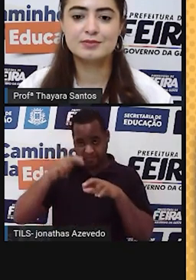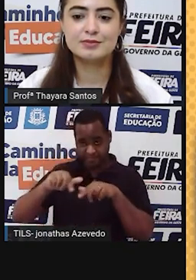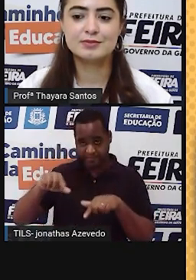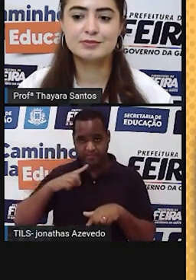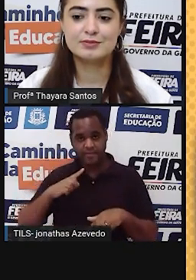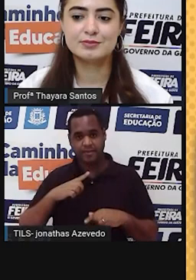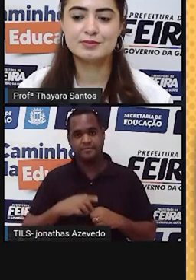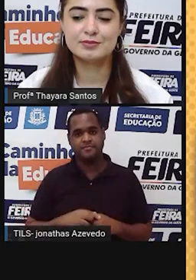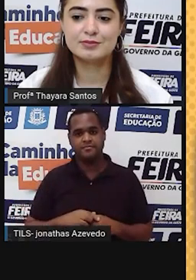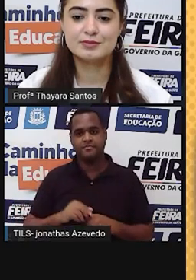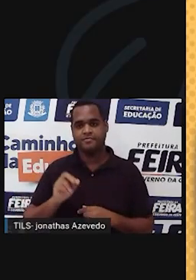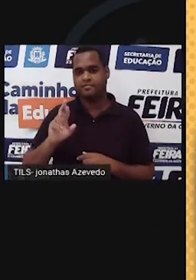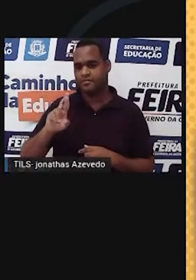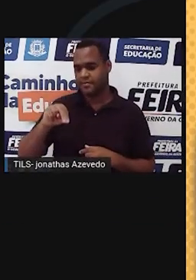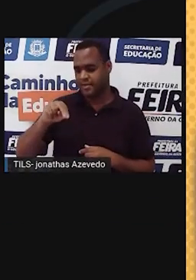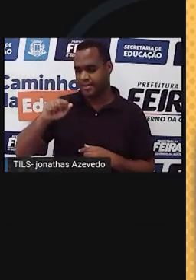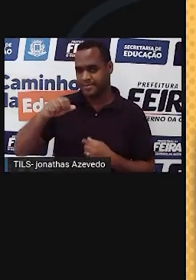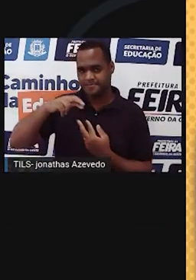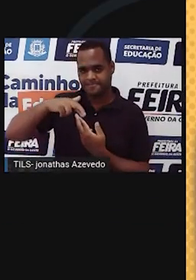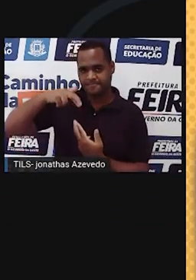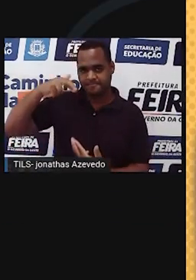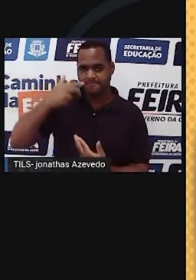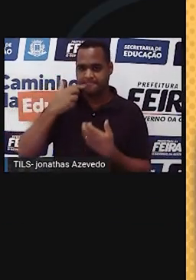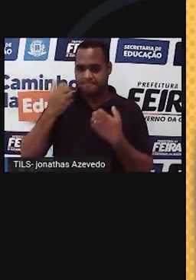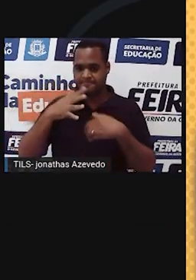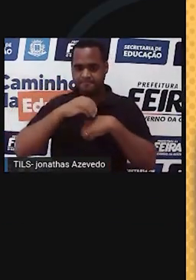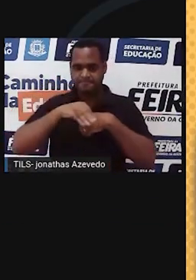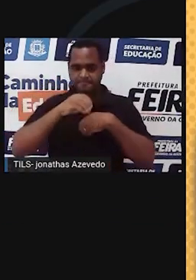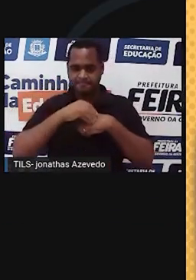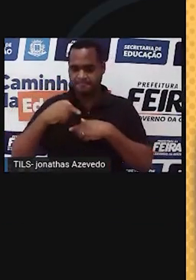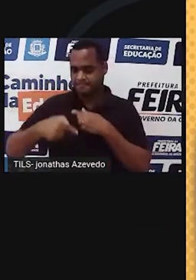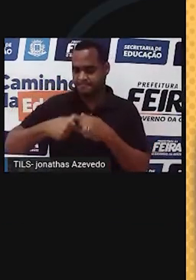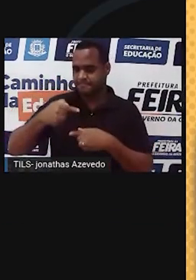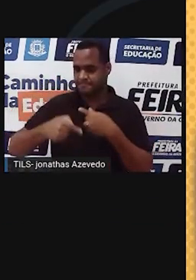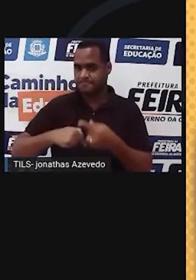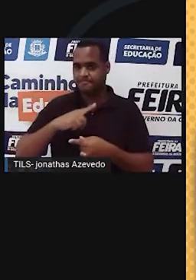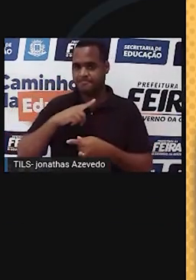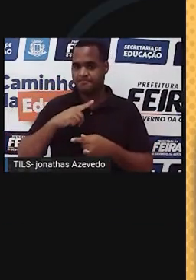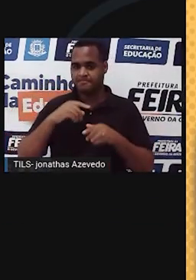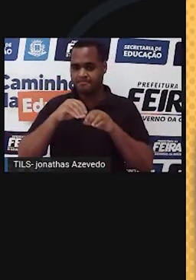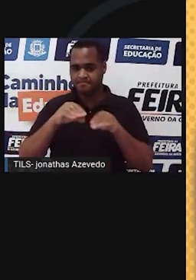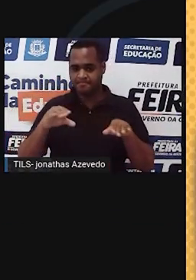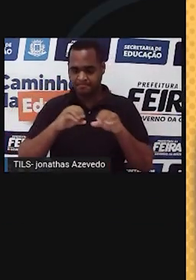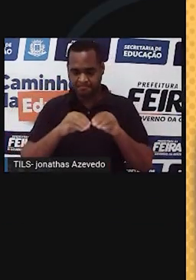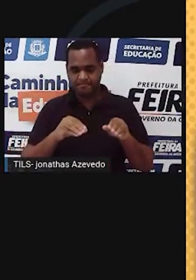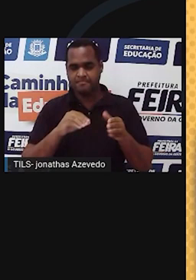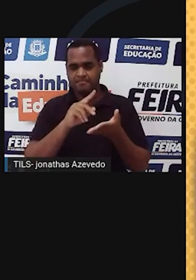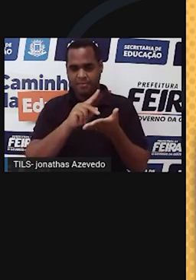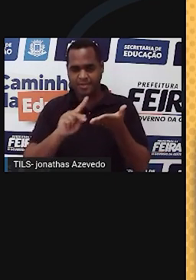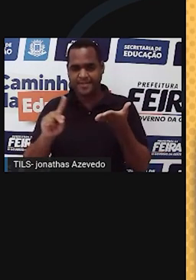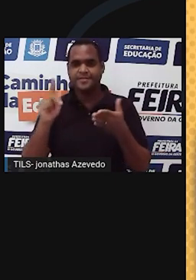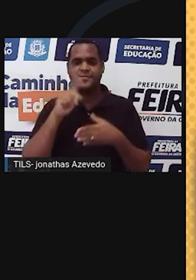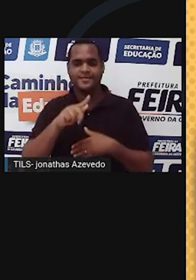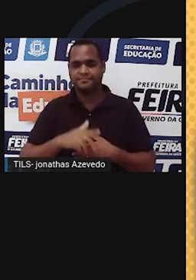Enquanto que o RNA serve para expressar informações genéticas, produzindo proteínas.